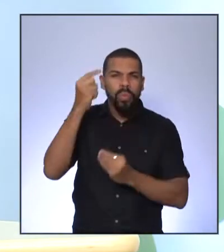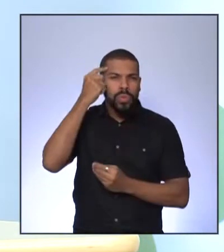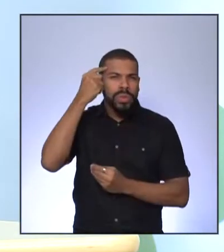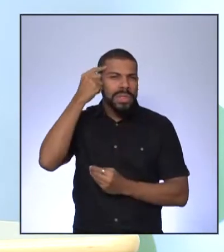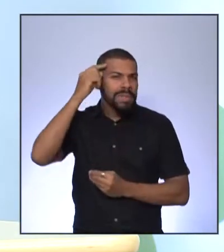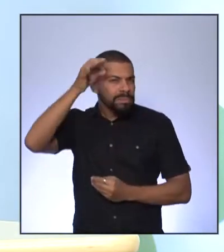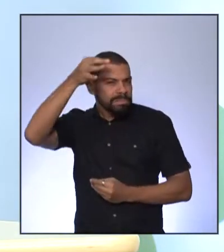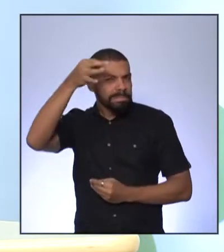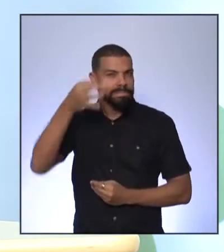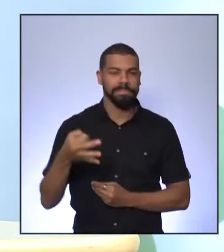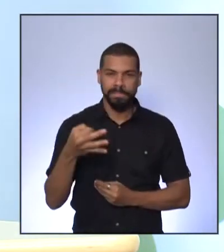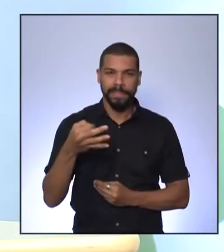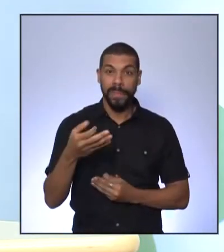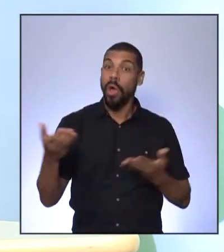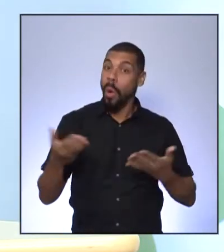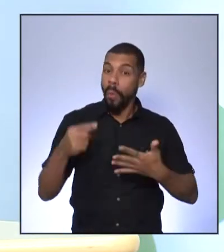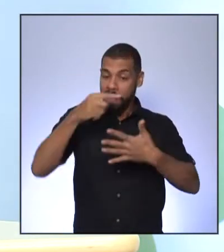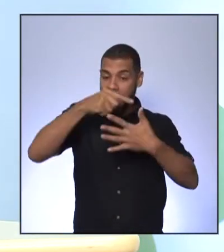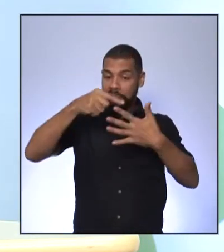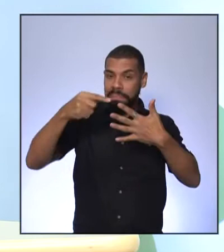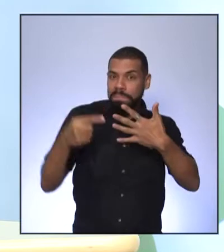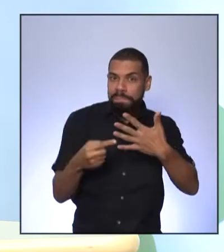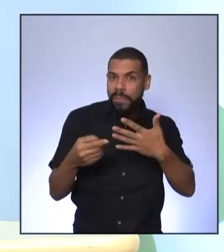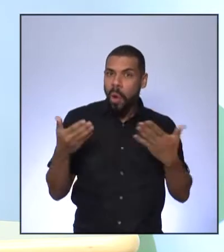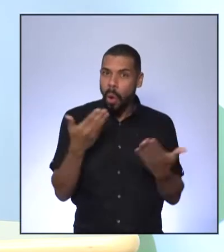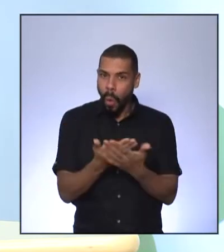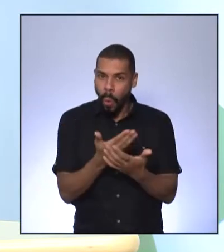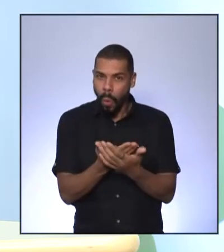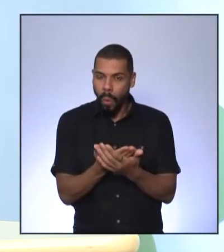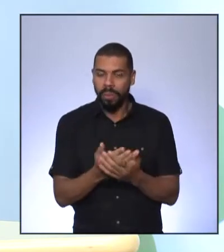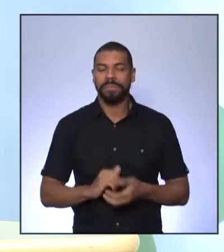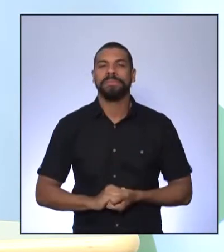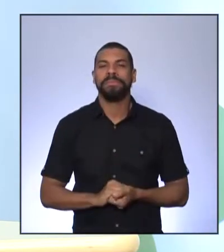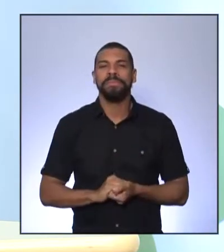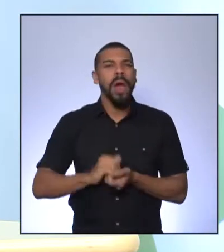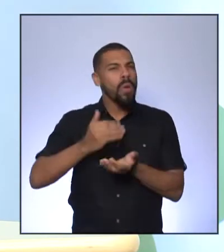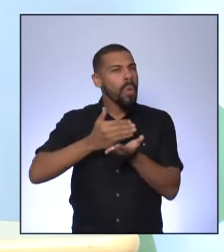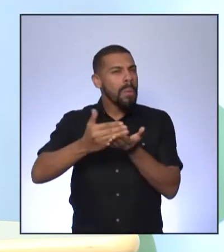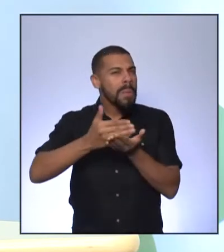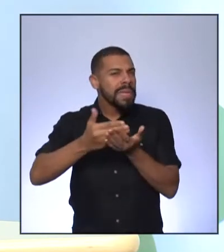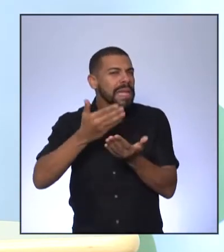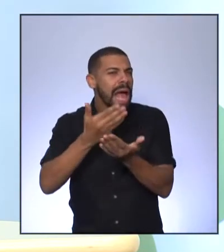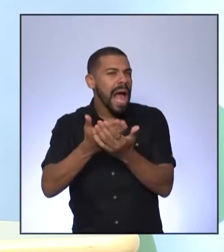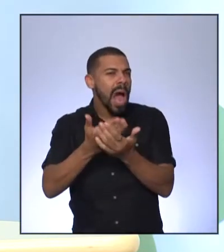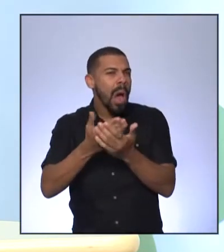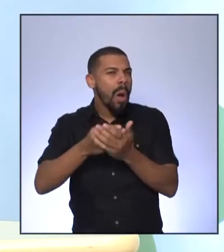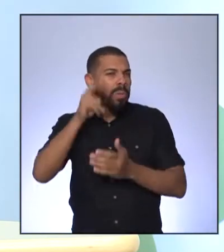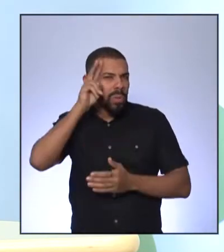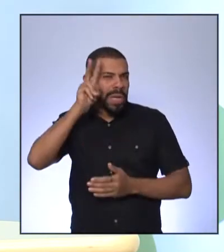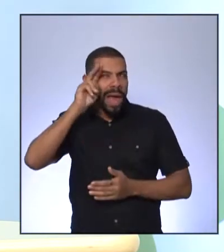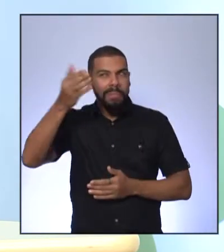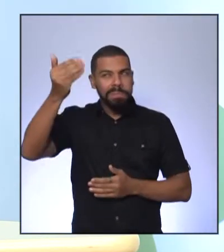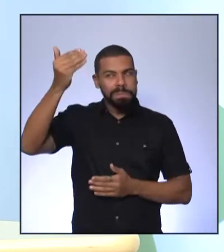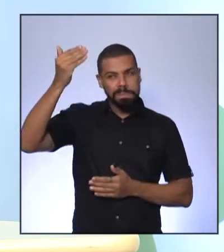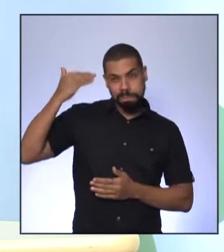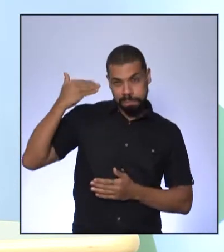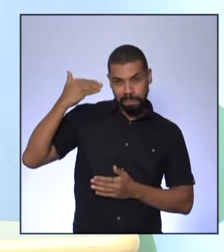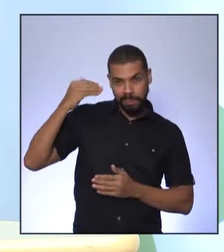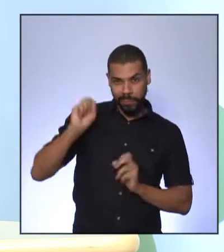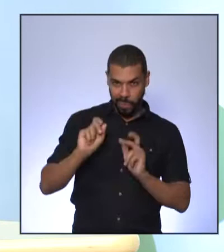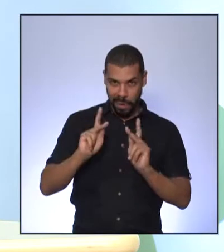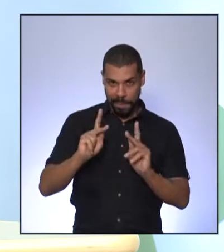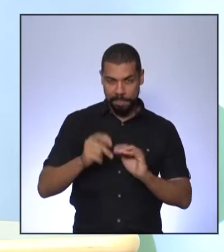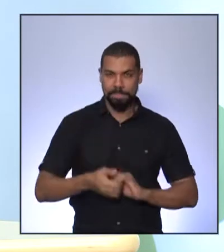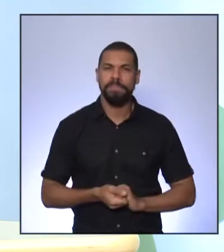mútuo. Então, essas são habilidades que vão ser trabalhadas na aula de hoje. Para iniciar a aula, a gente vai retomar algumas coisas que foram vistas na aula